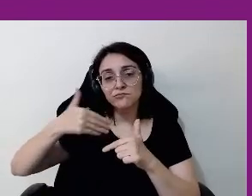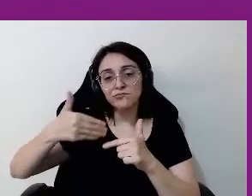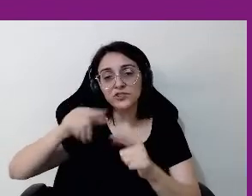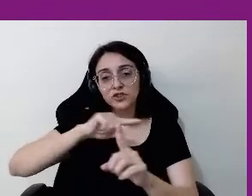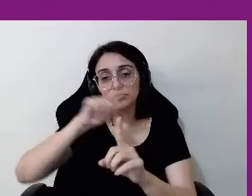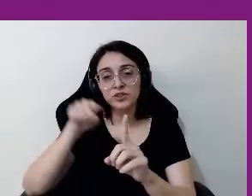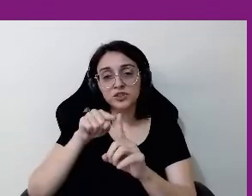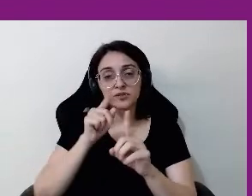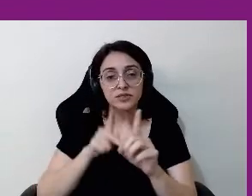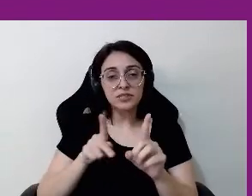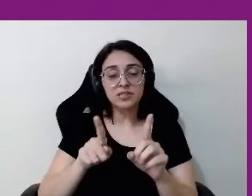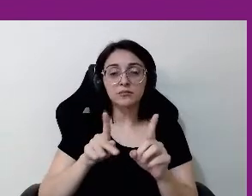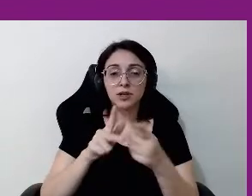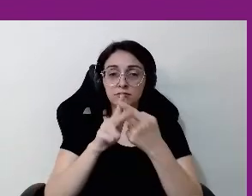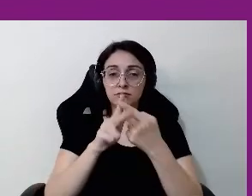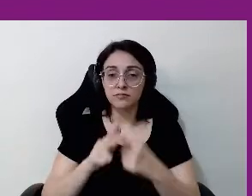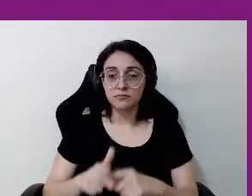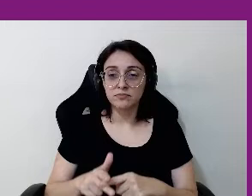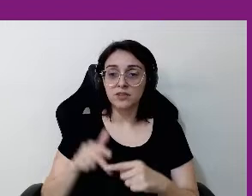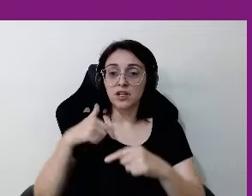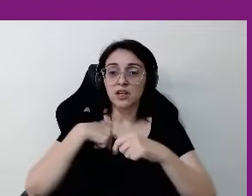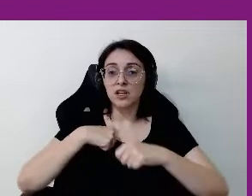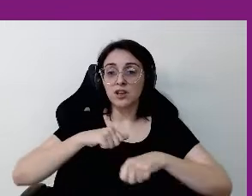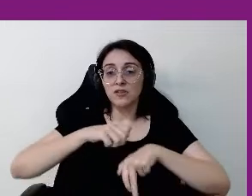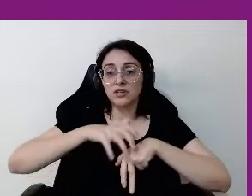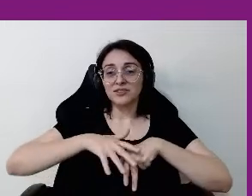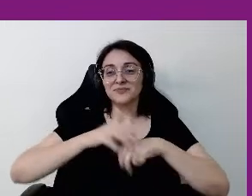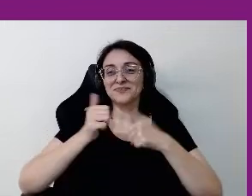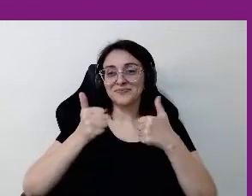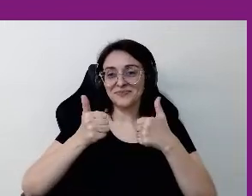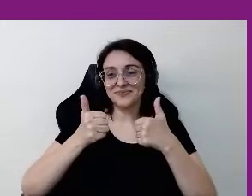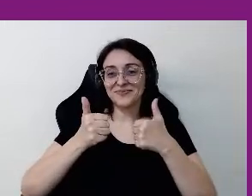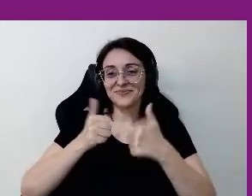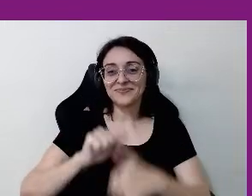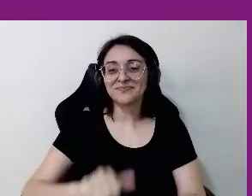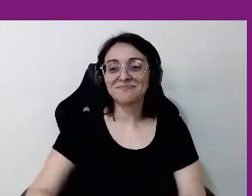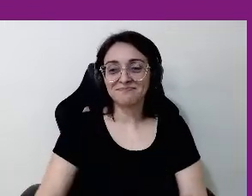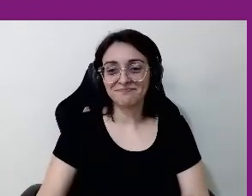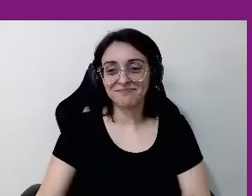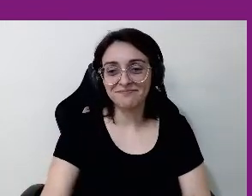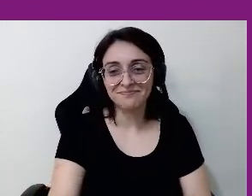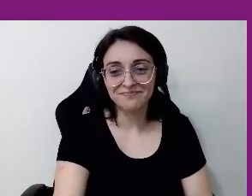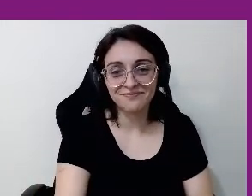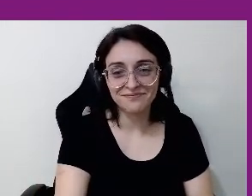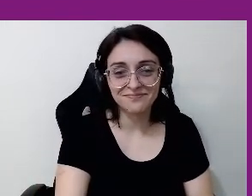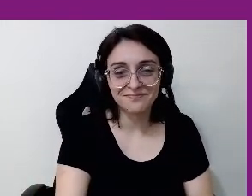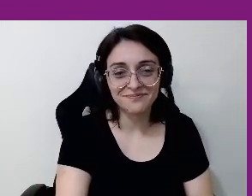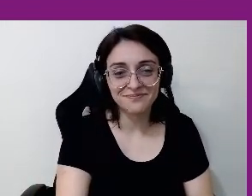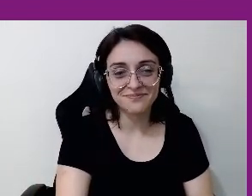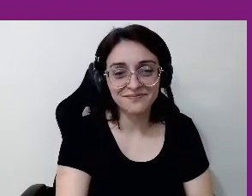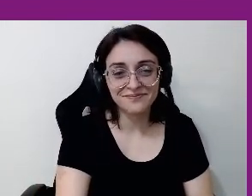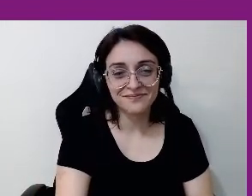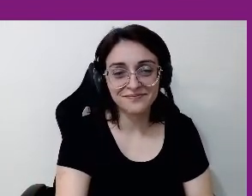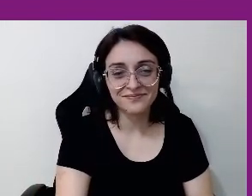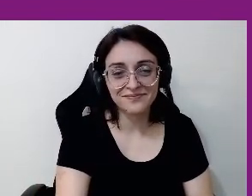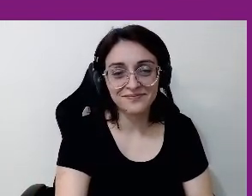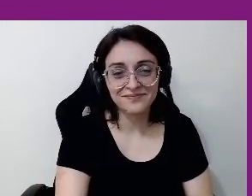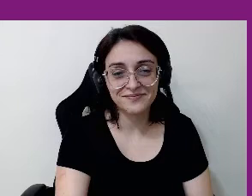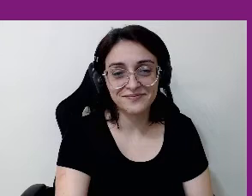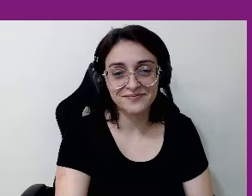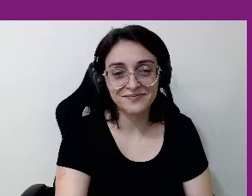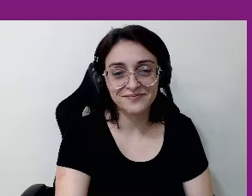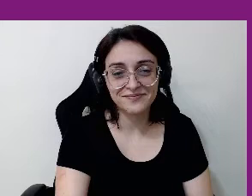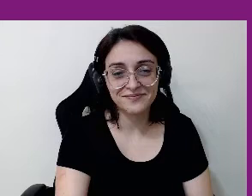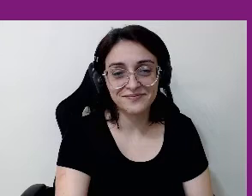intenção é sempre ajustar o ventilador no sentido de tornar o pulmão mais homogêneo e diminuir a lesão. Então, a gente